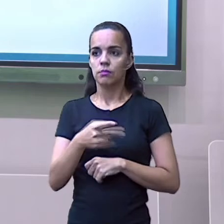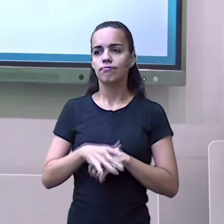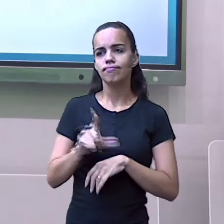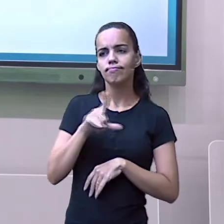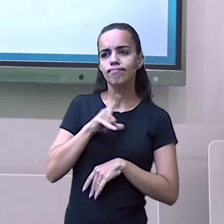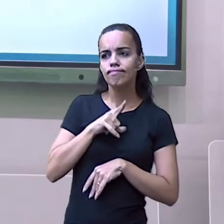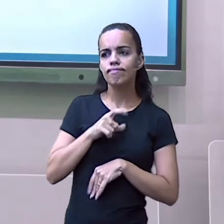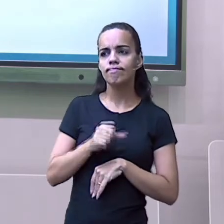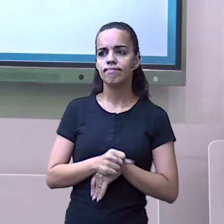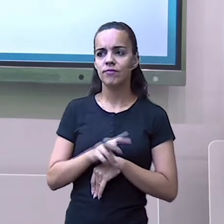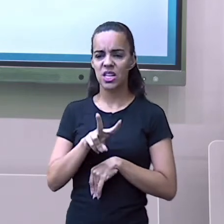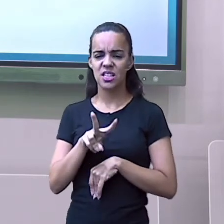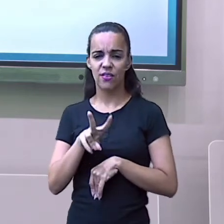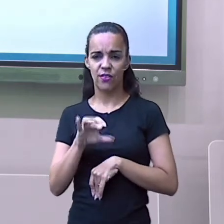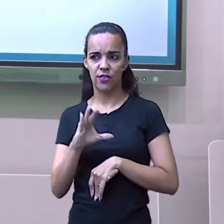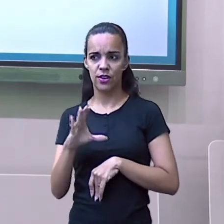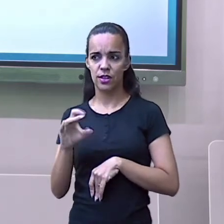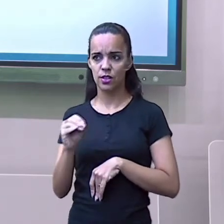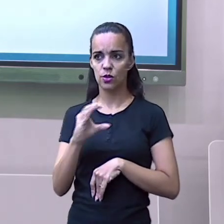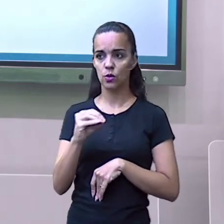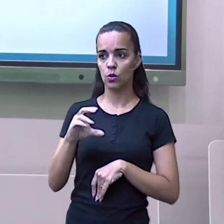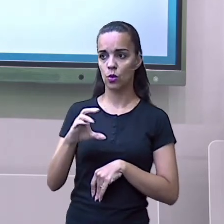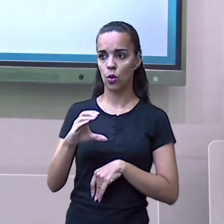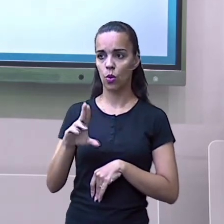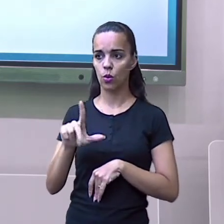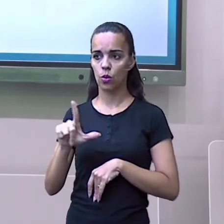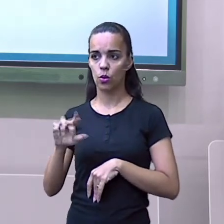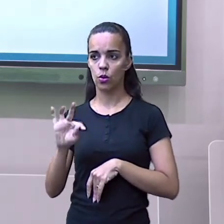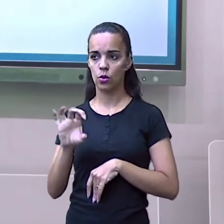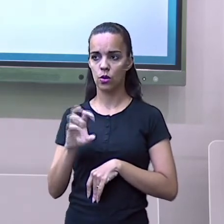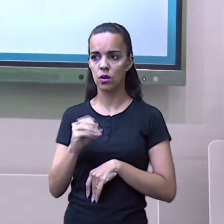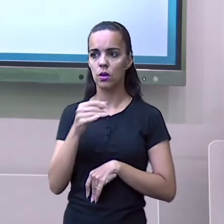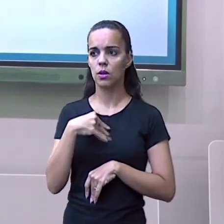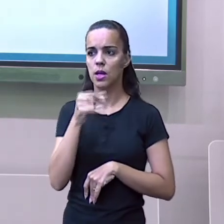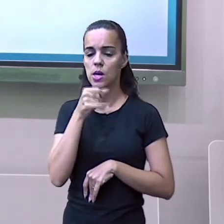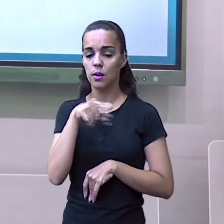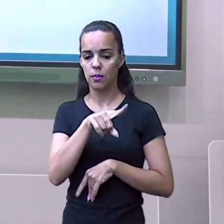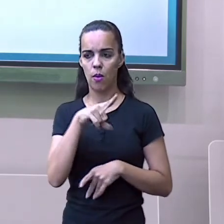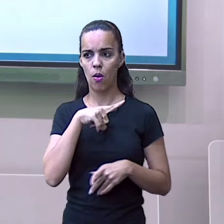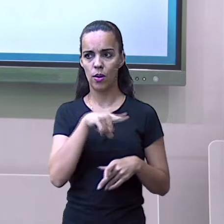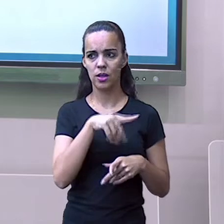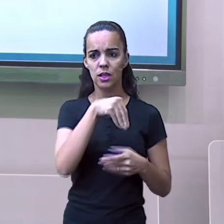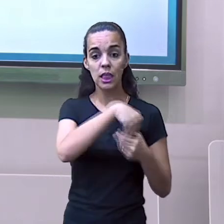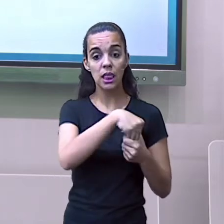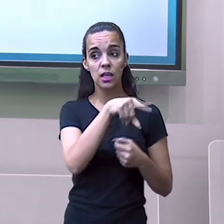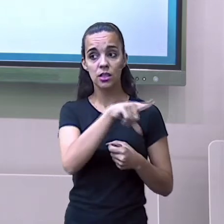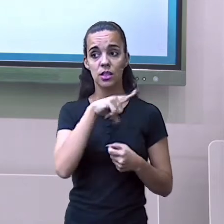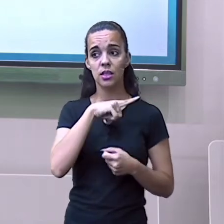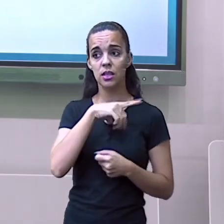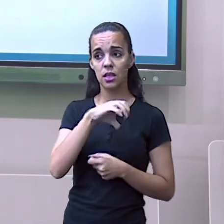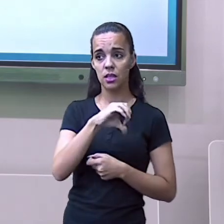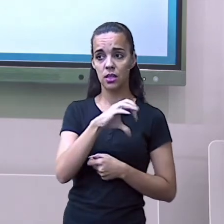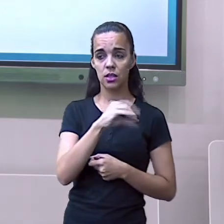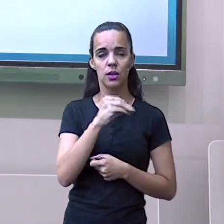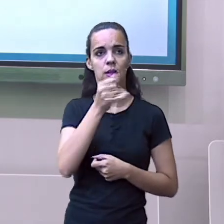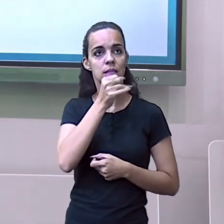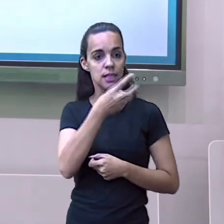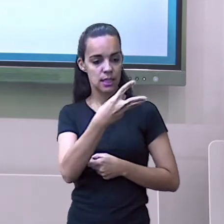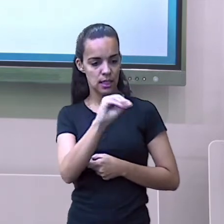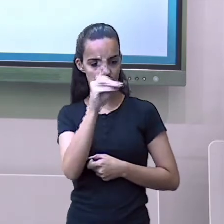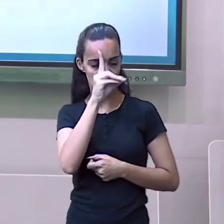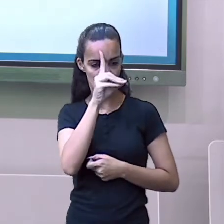nesse caso, o prazo é de 30 dias para o produto não durável e de 90 dias para os